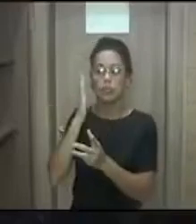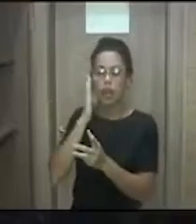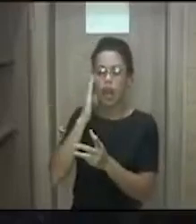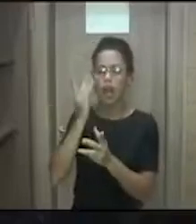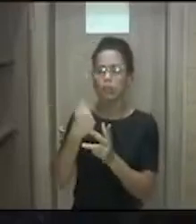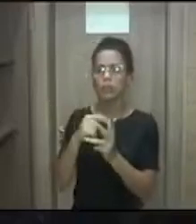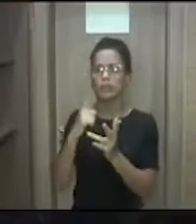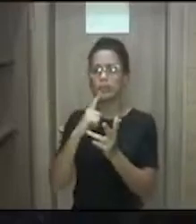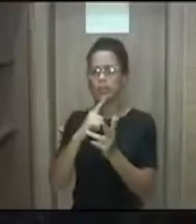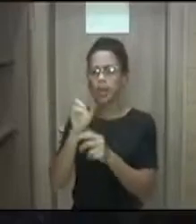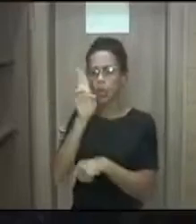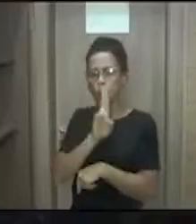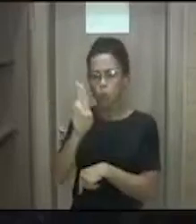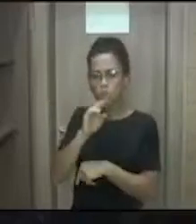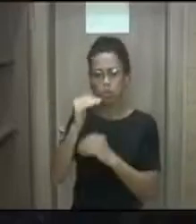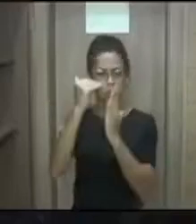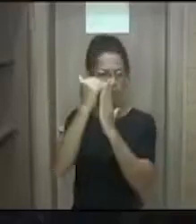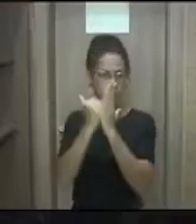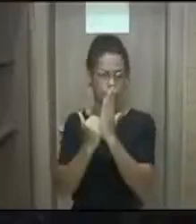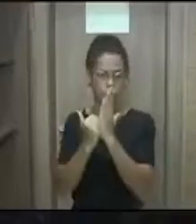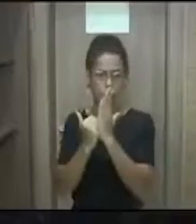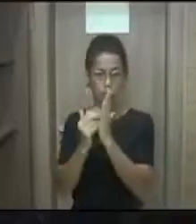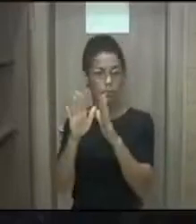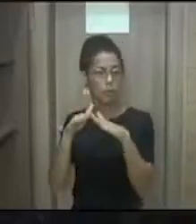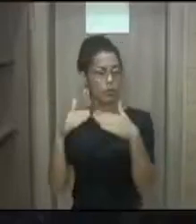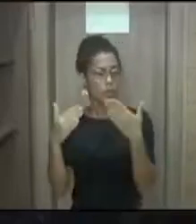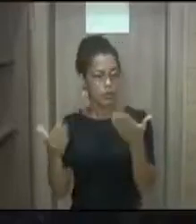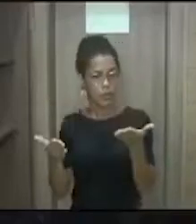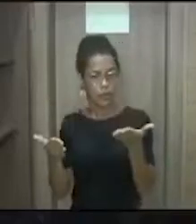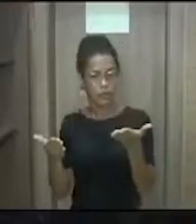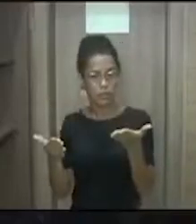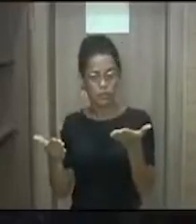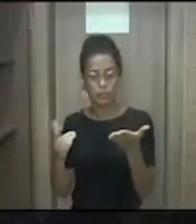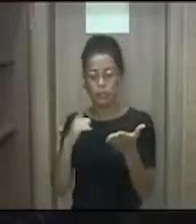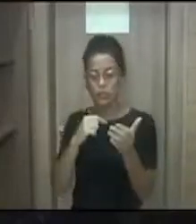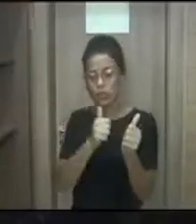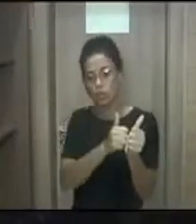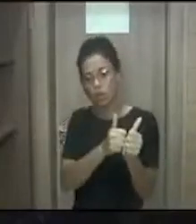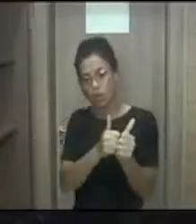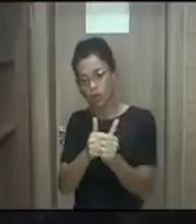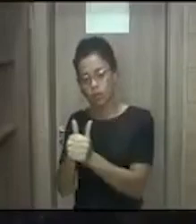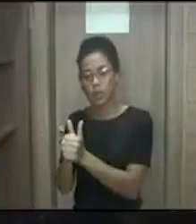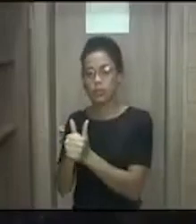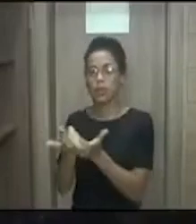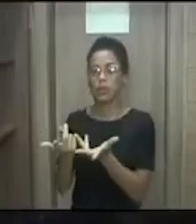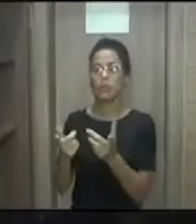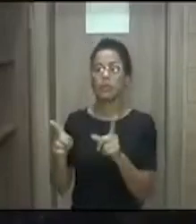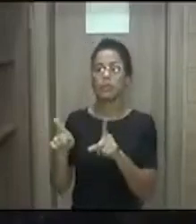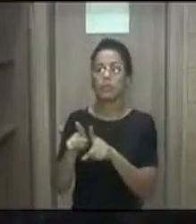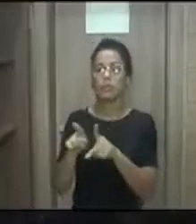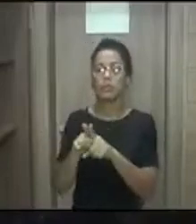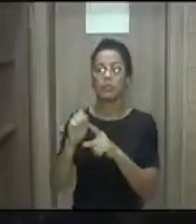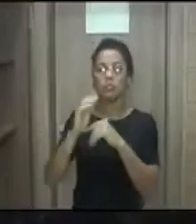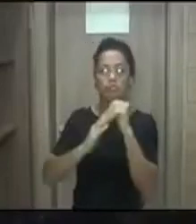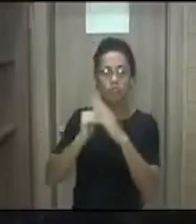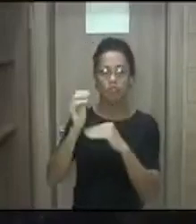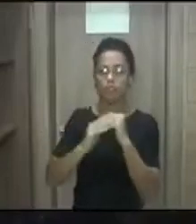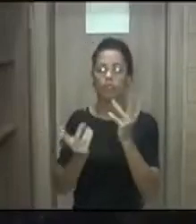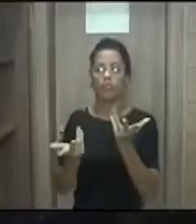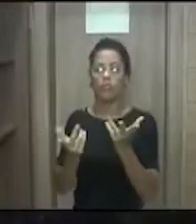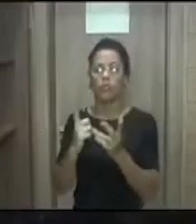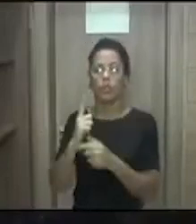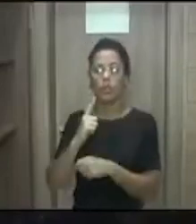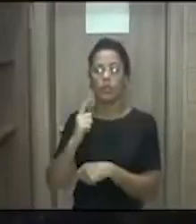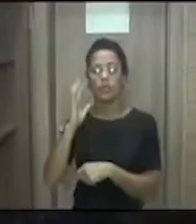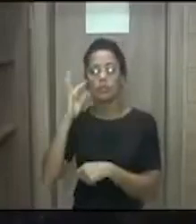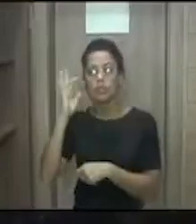de utilização mais baixa. Então, de fato, esse acompanhamento multiprofissional, como você traz, né, seria um sonho, né?